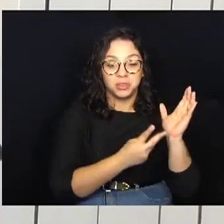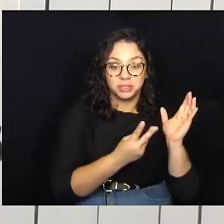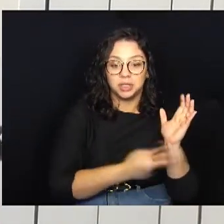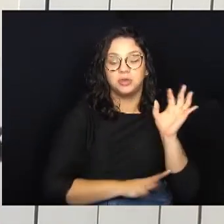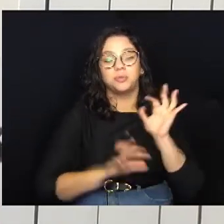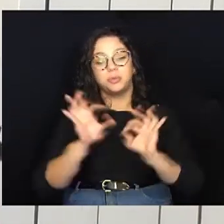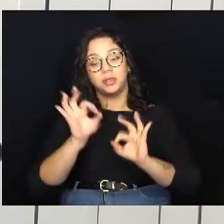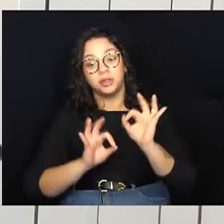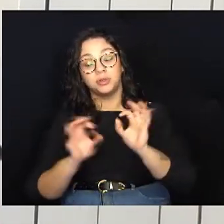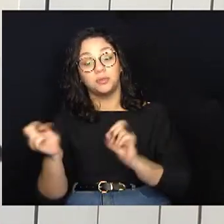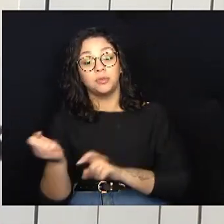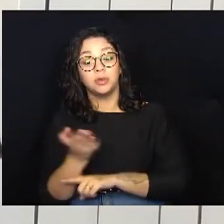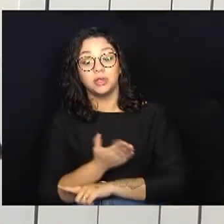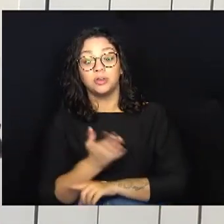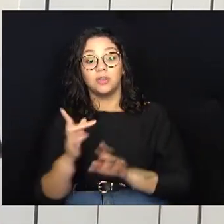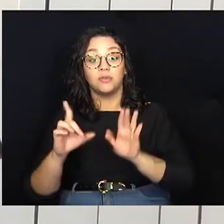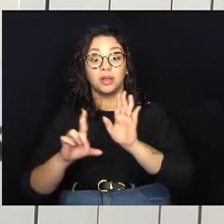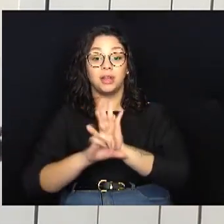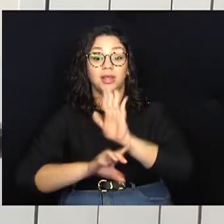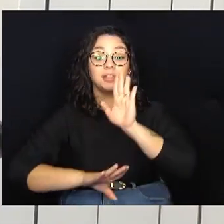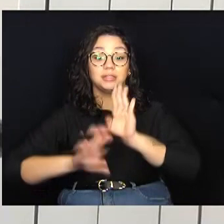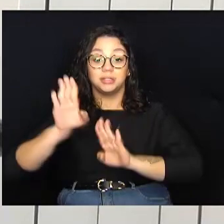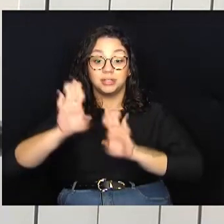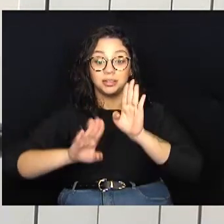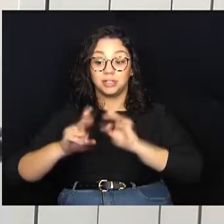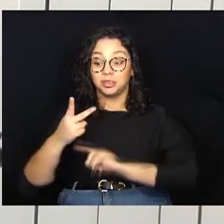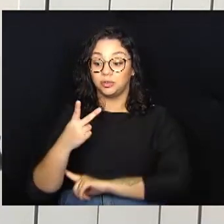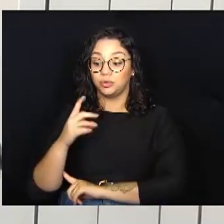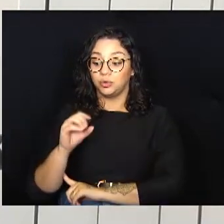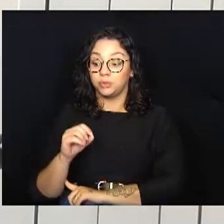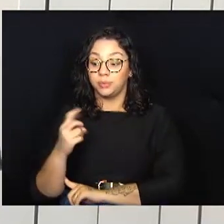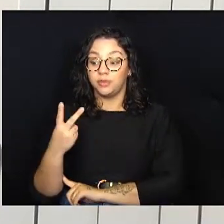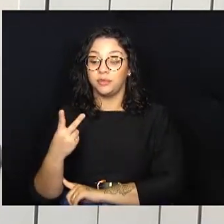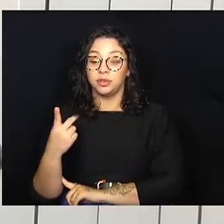nova lei de licitações, que é uma lei de 2021, a